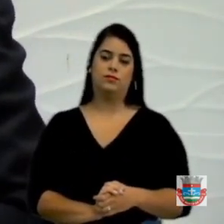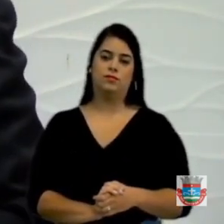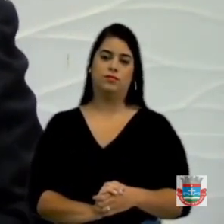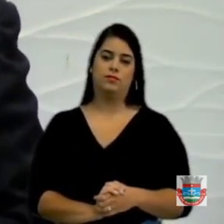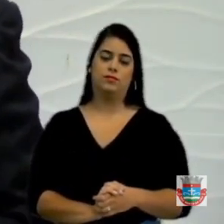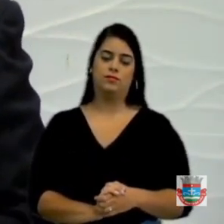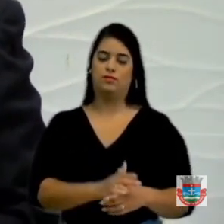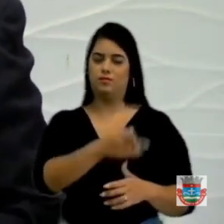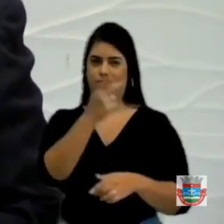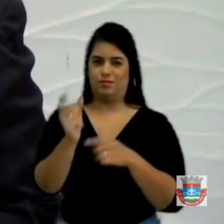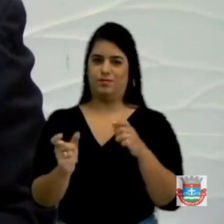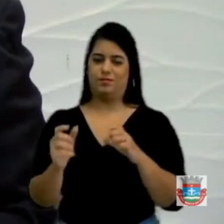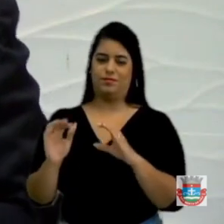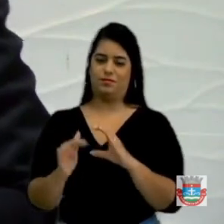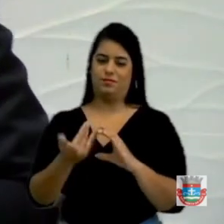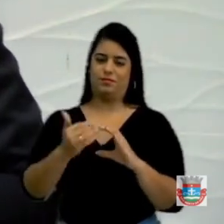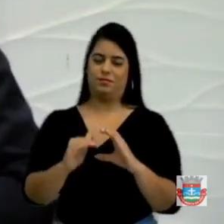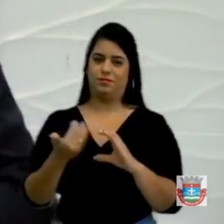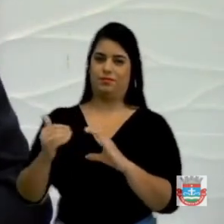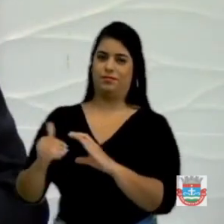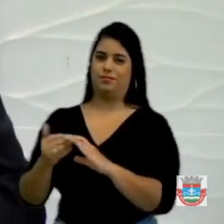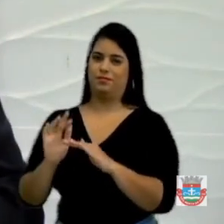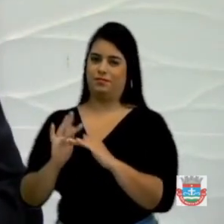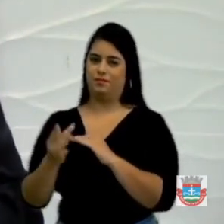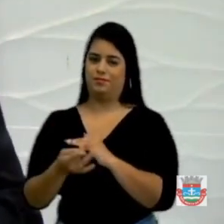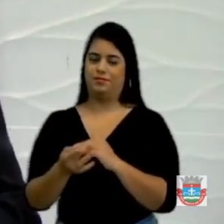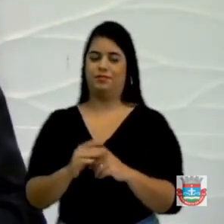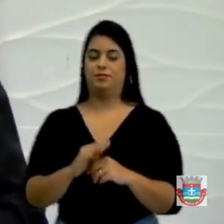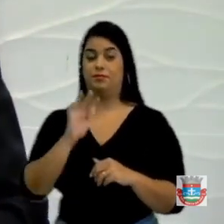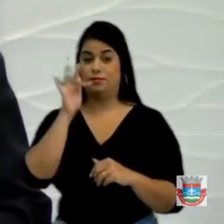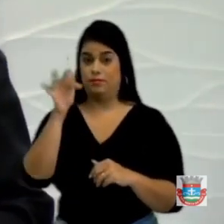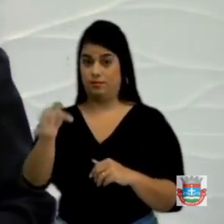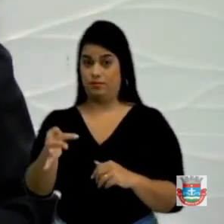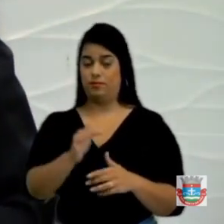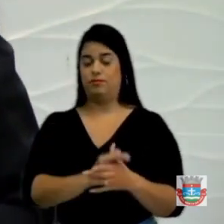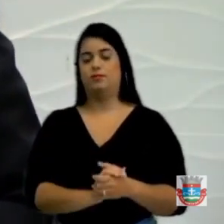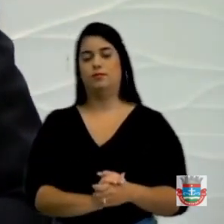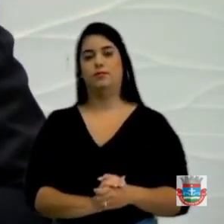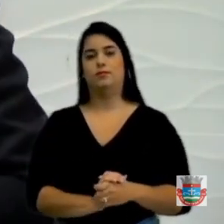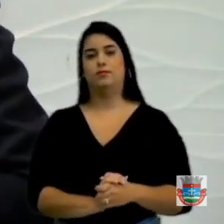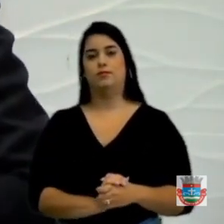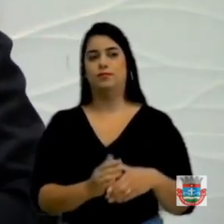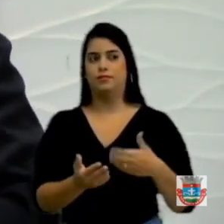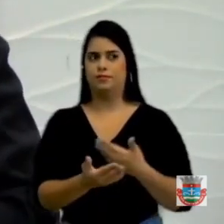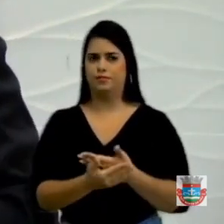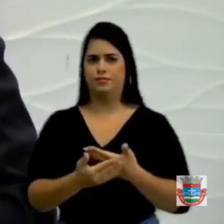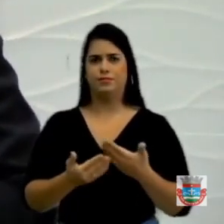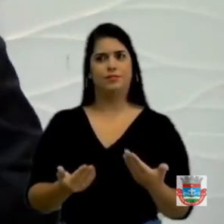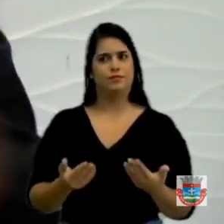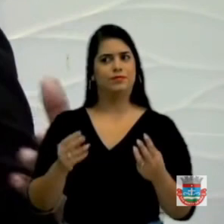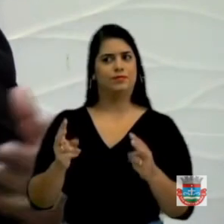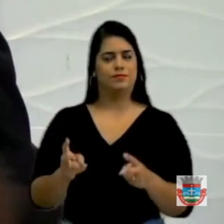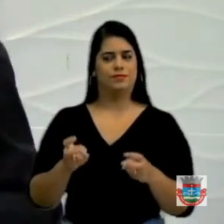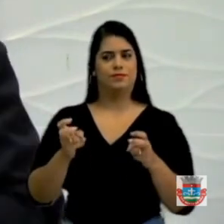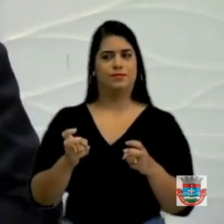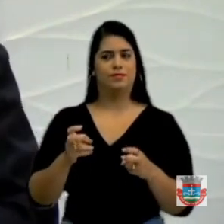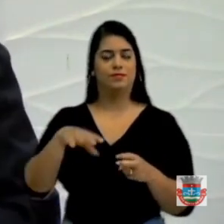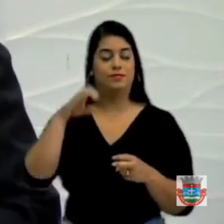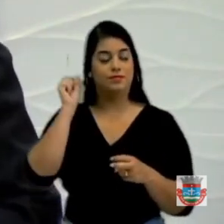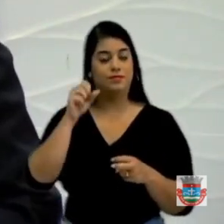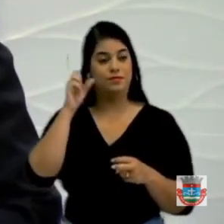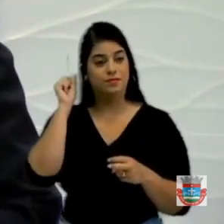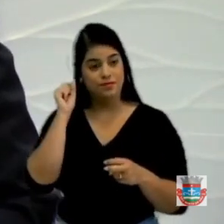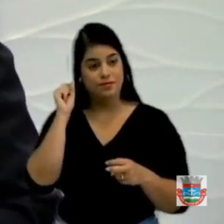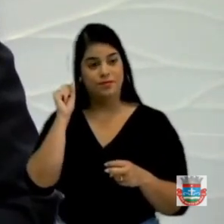pessoal manda para mim. Gente, daqui para frente, vocês vão ver, ouvir,